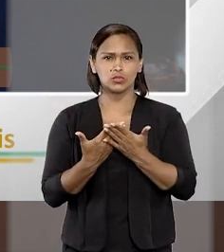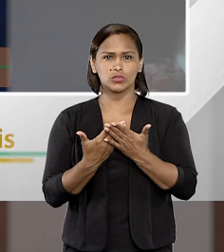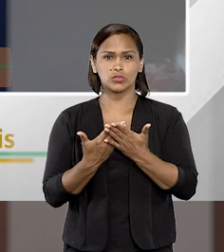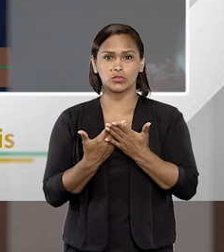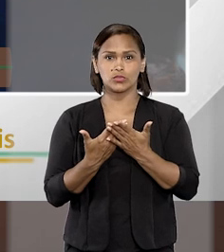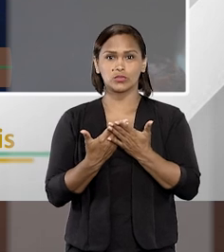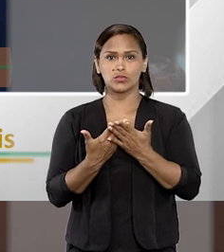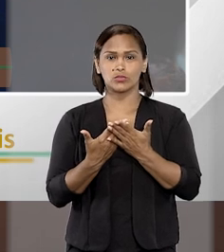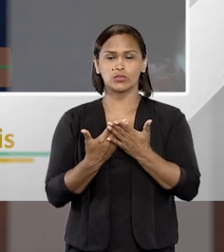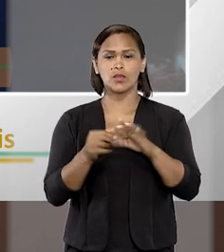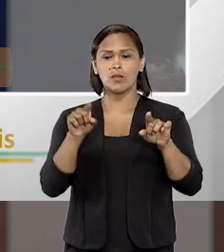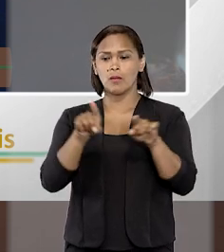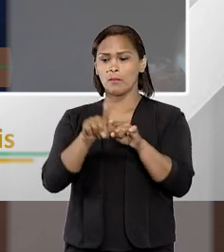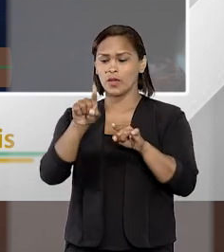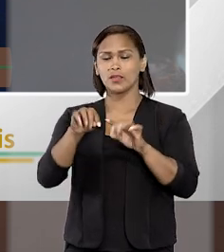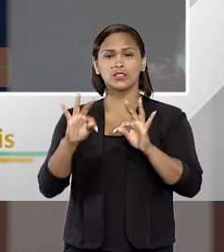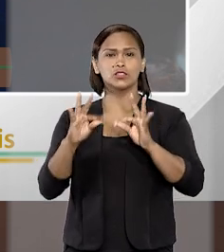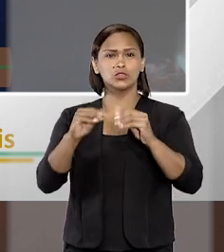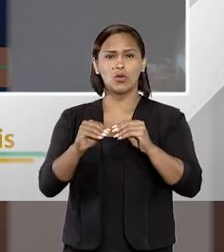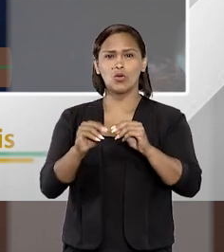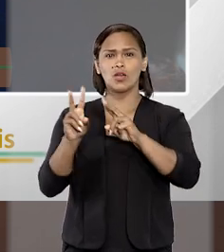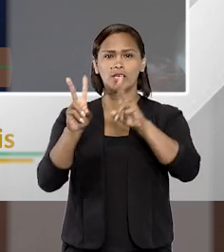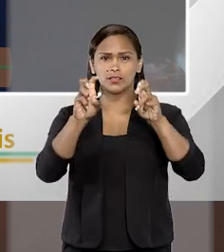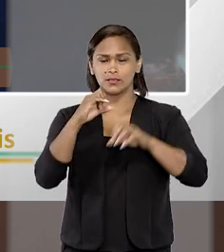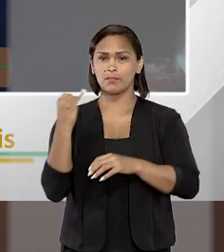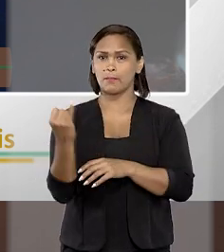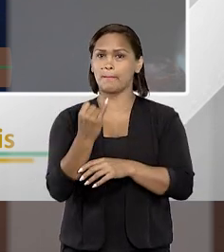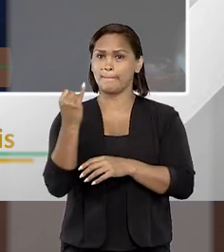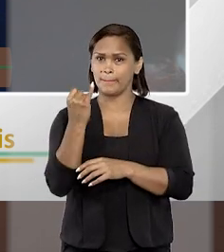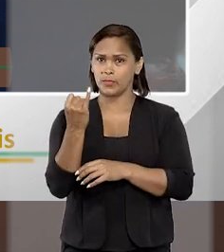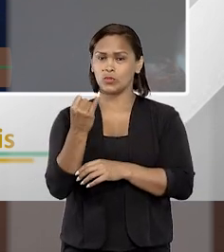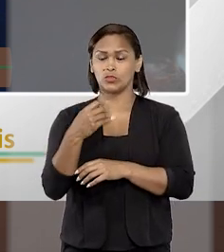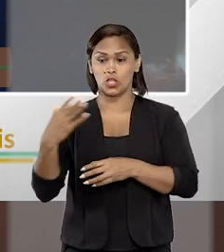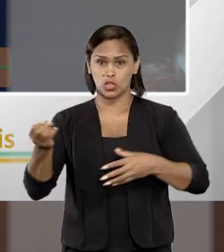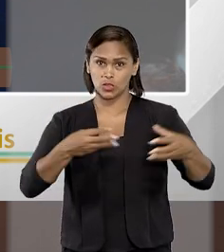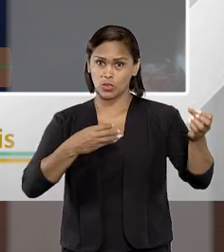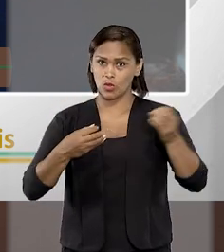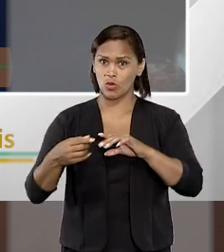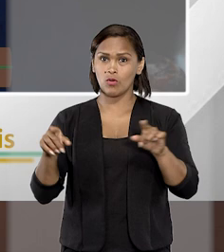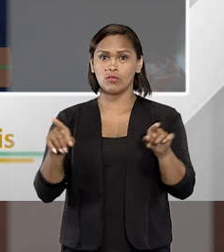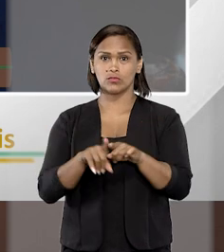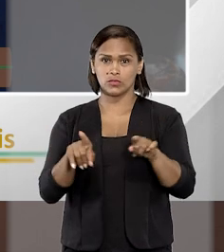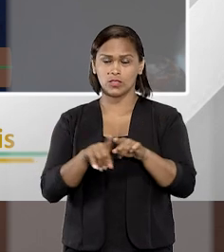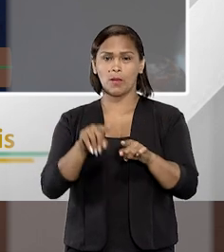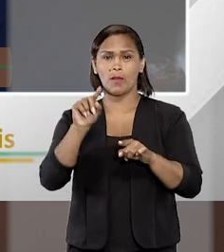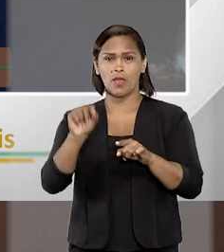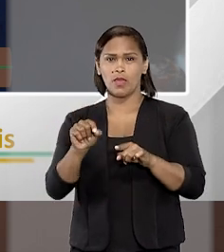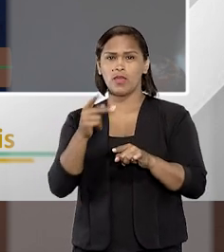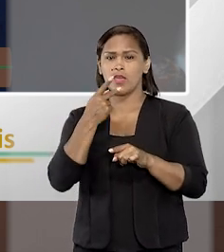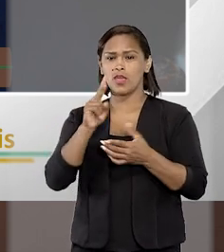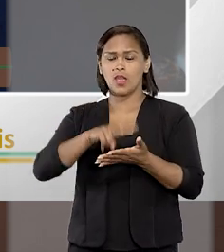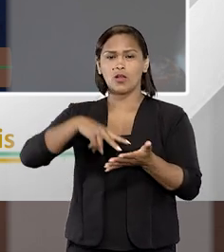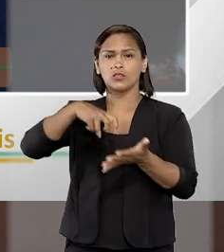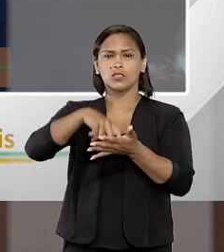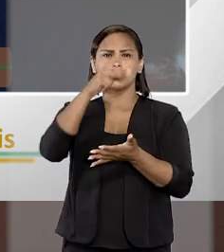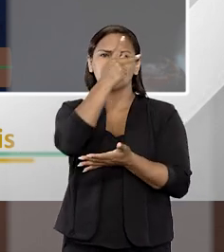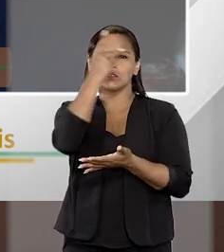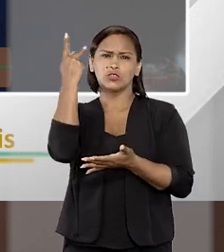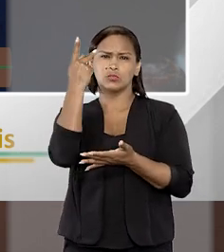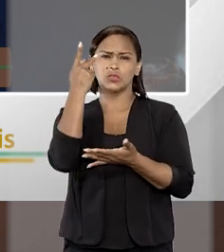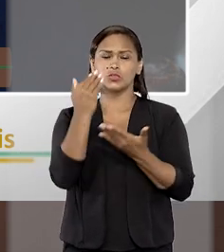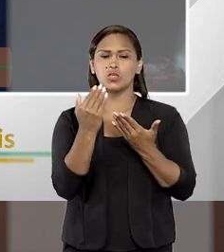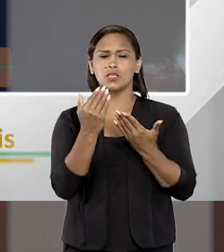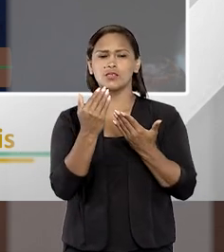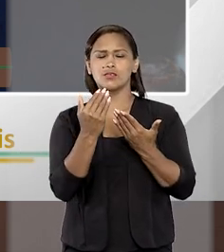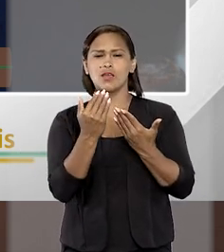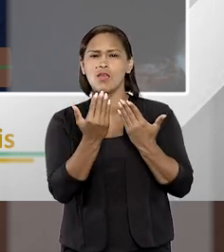para que essa questão de tamanho importância e atualidade que é a condenação de pessoas